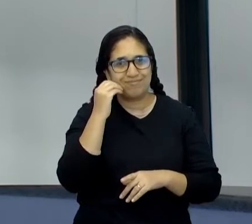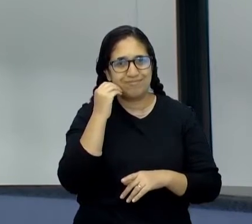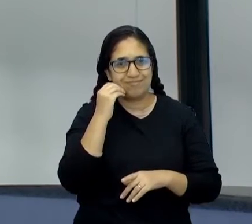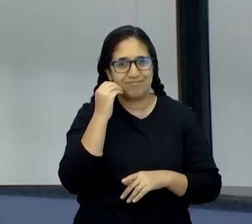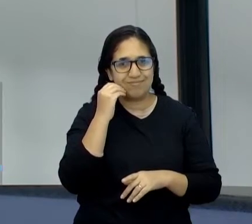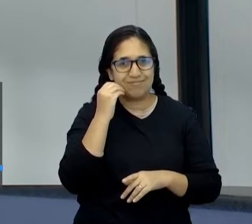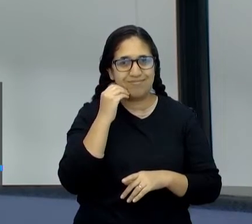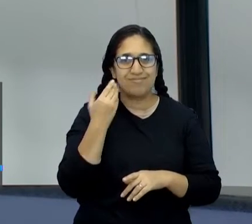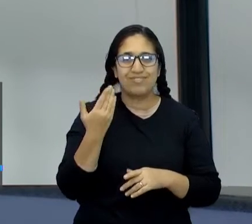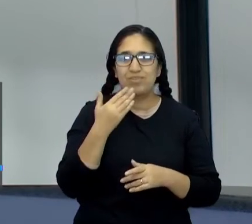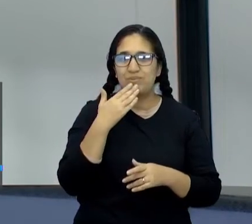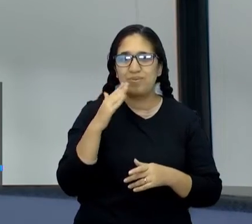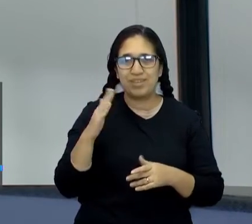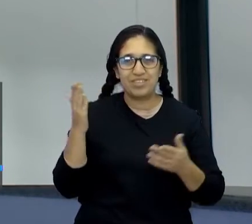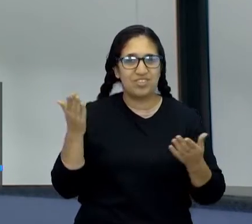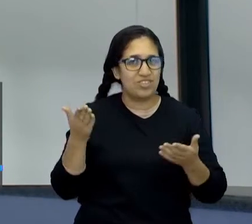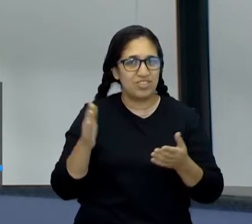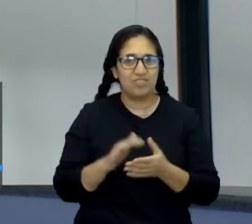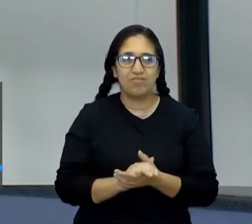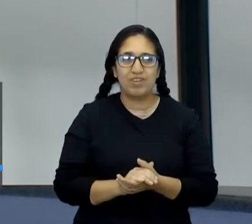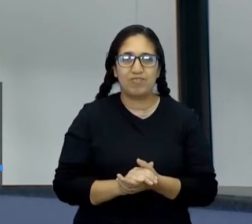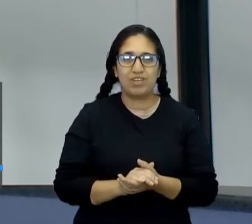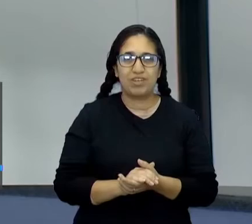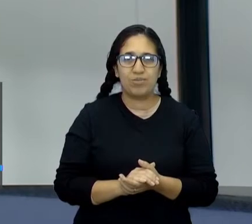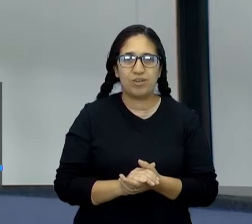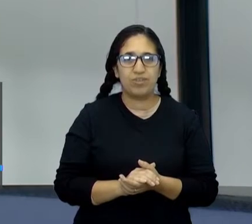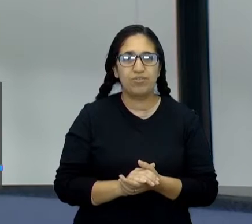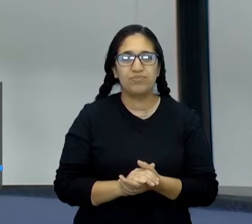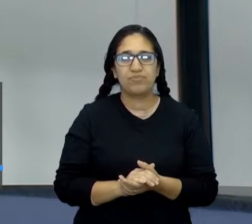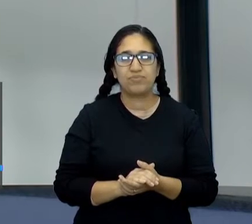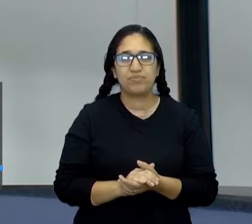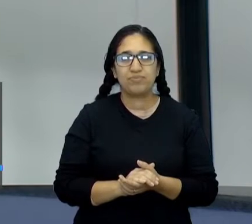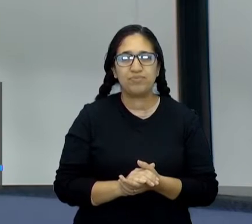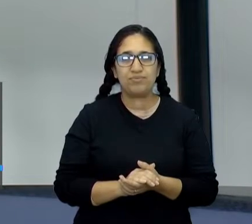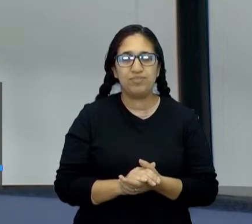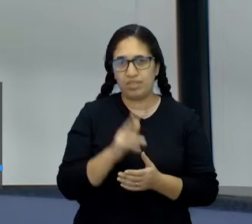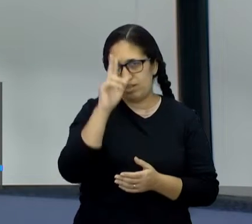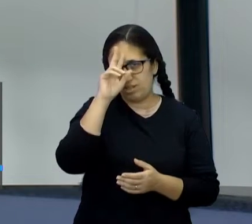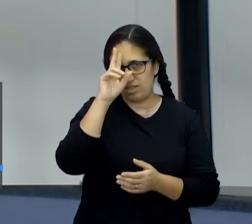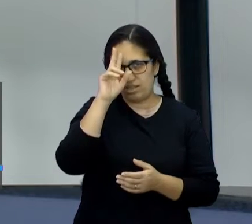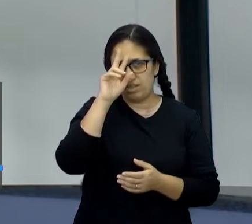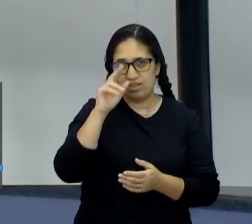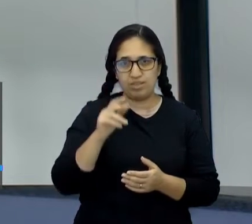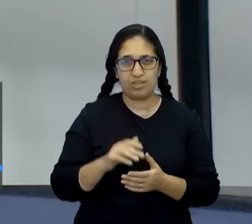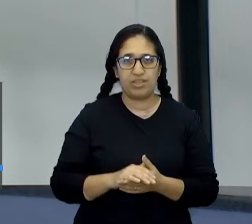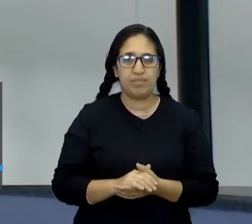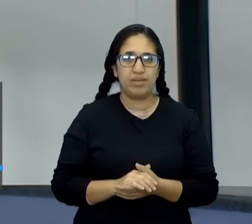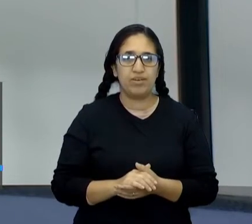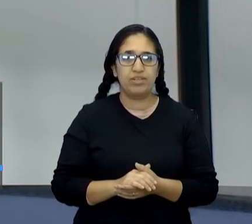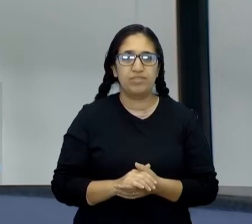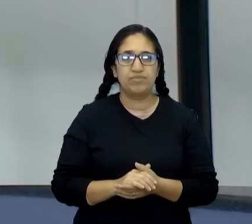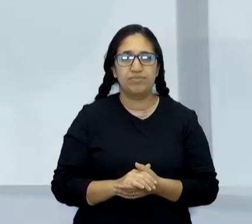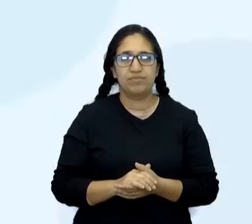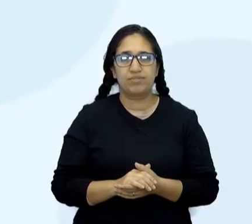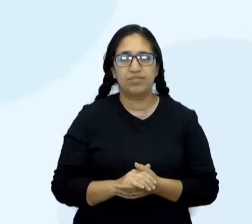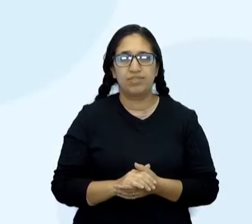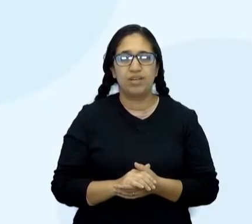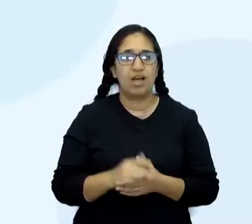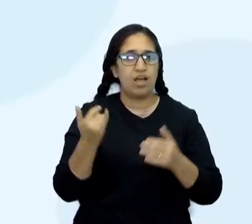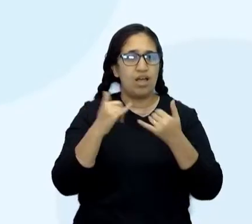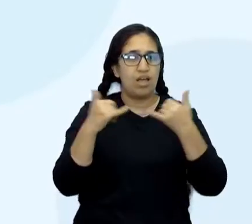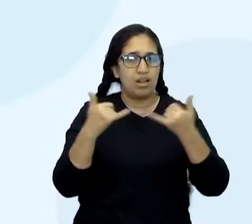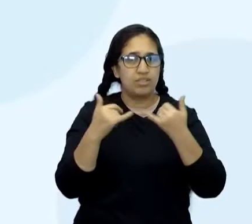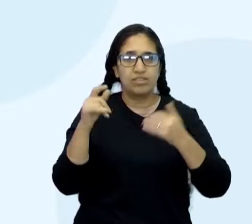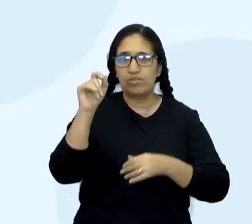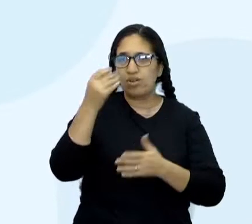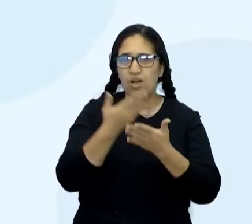tinha prometido para vocês, mas aqui tem algumas coisas que a gente precisa relembrar, ó. Sobre a eletricidade. A eletricidade é o